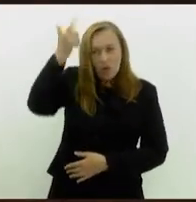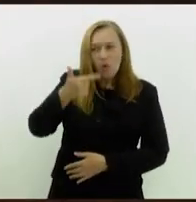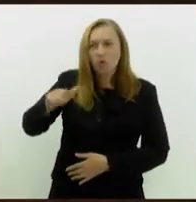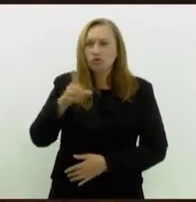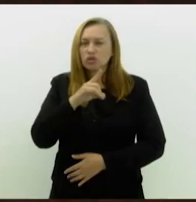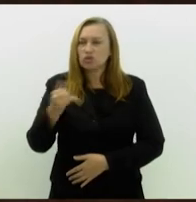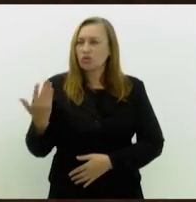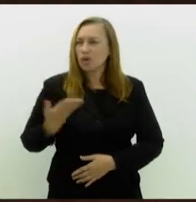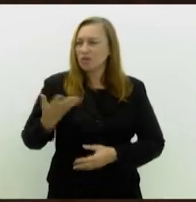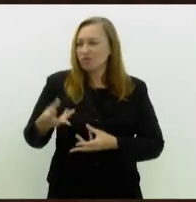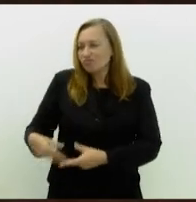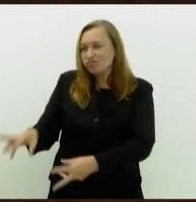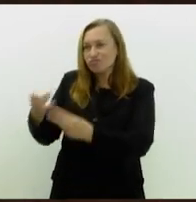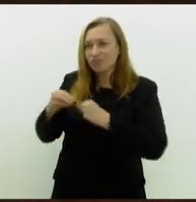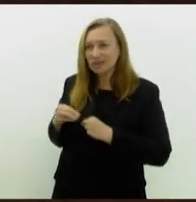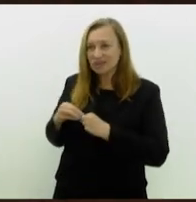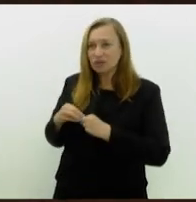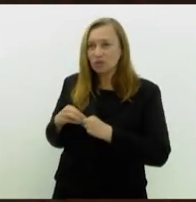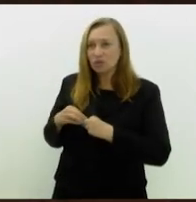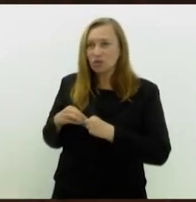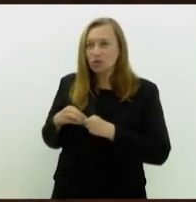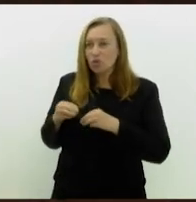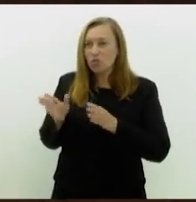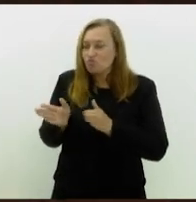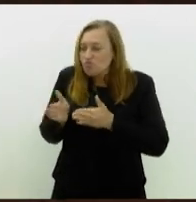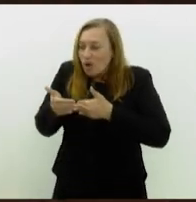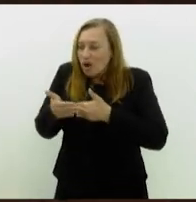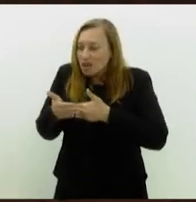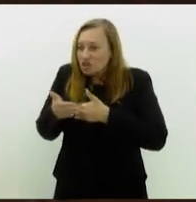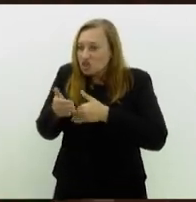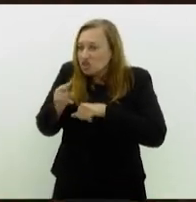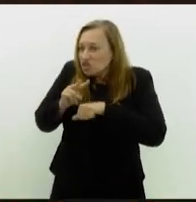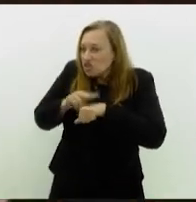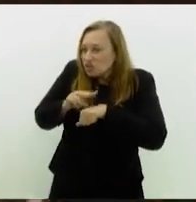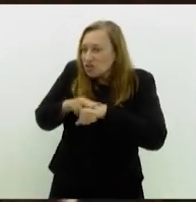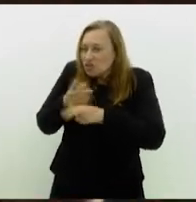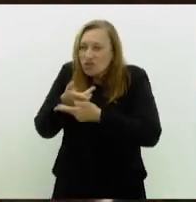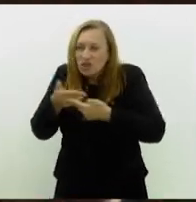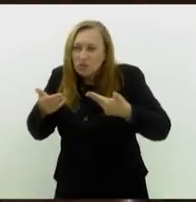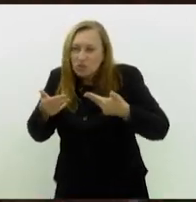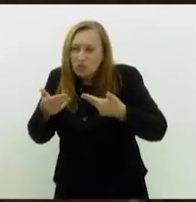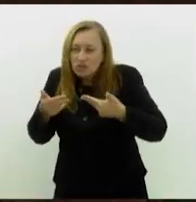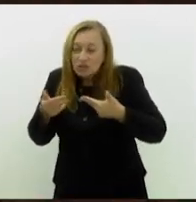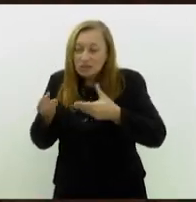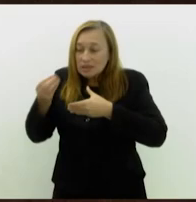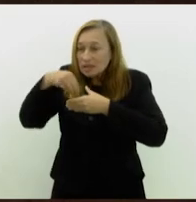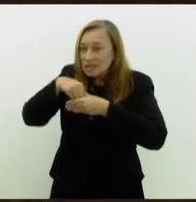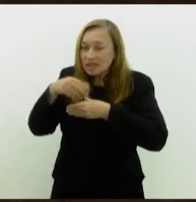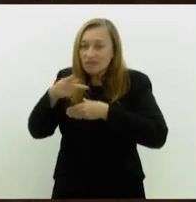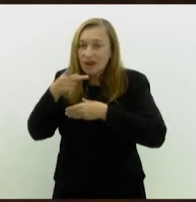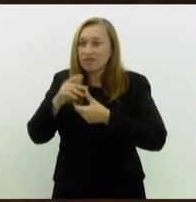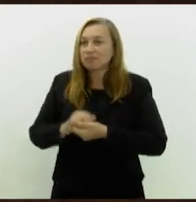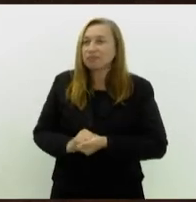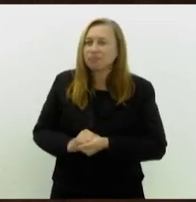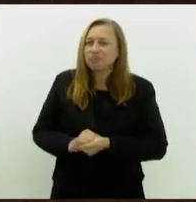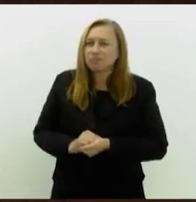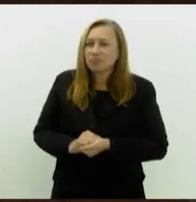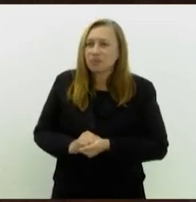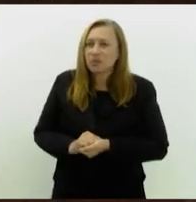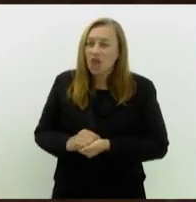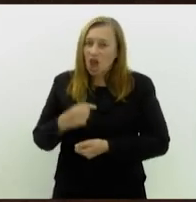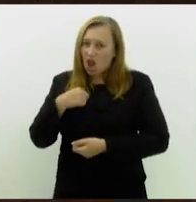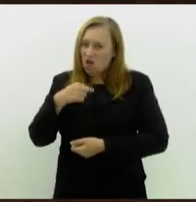meu me deu de presente um uma caixinha com vidro com muitas rolhas lá dentro e dizia assim eu não sou